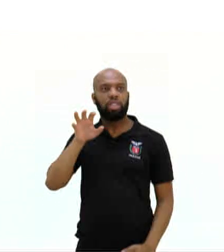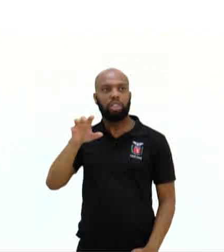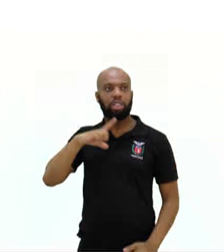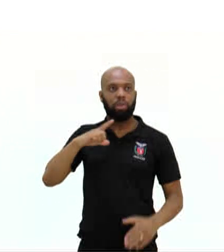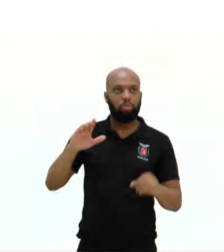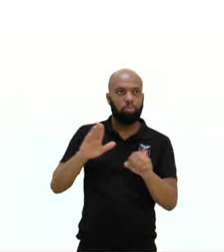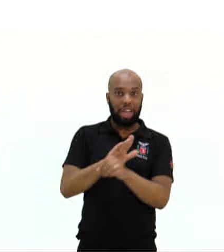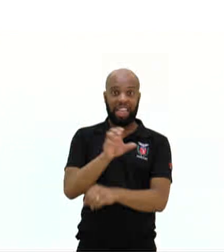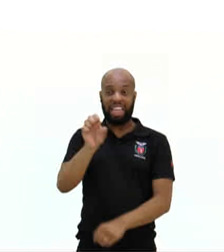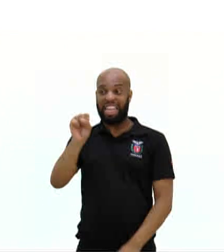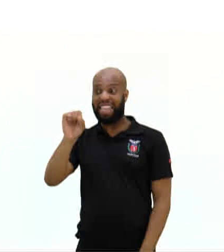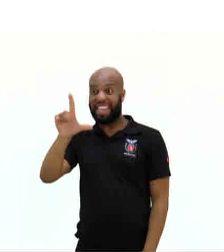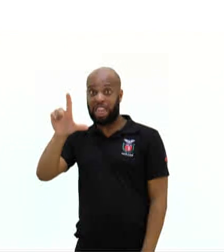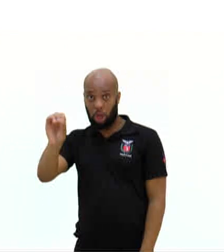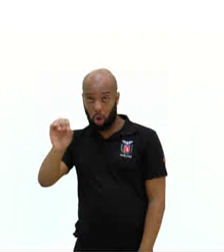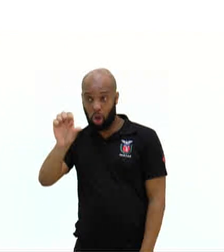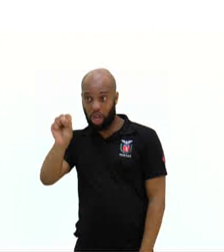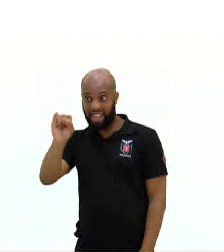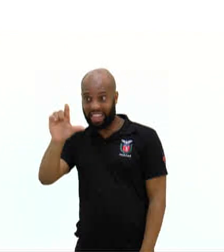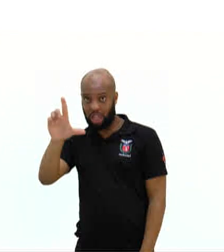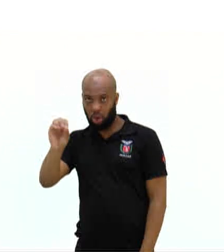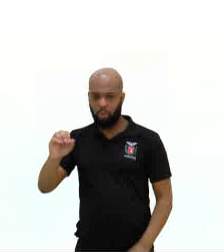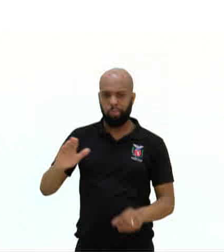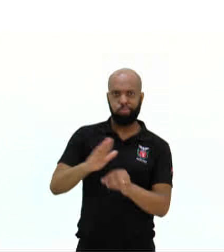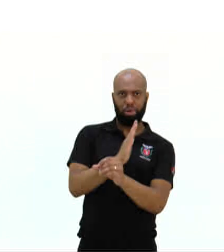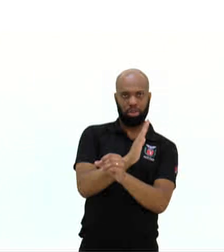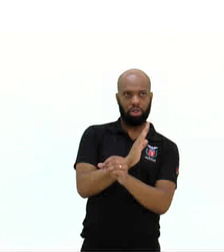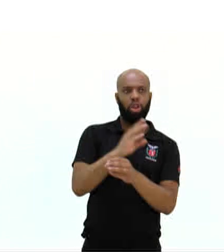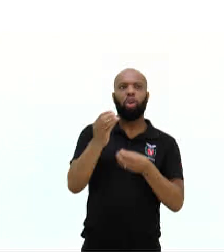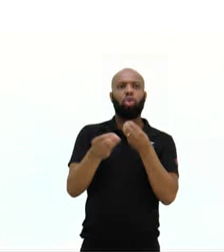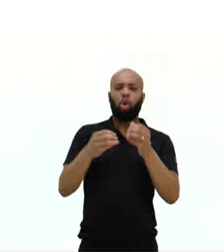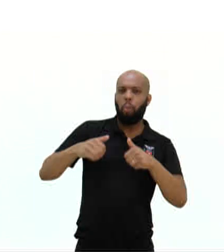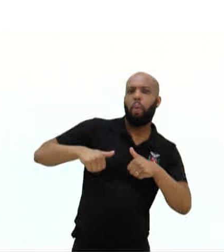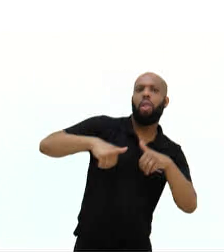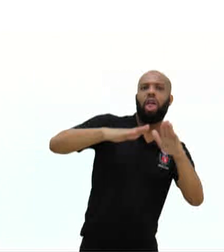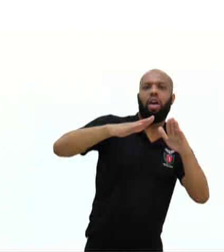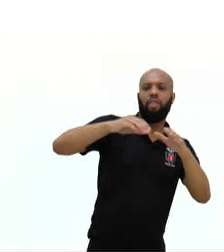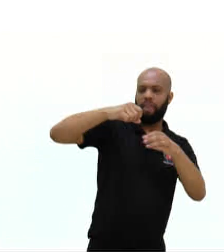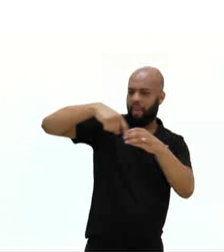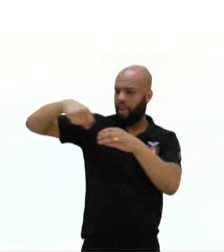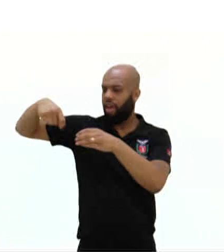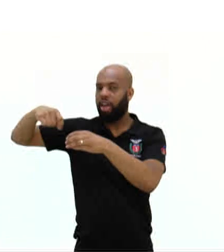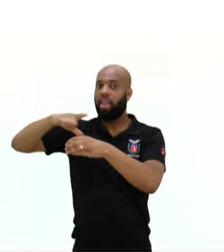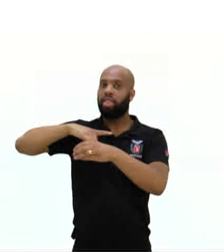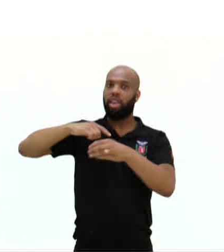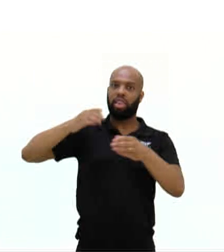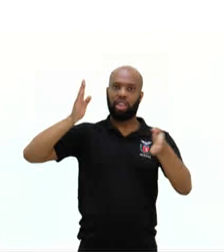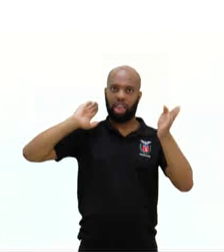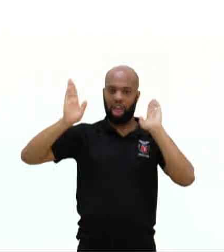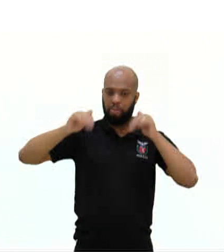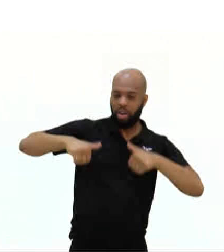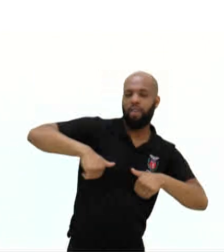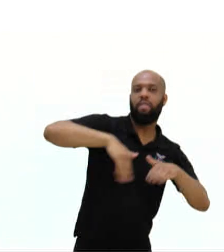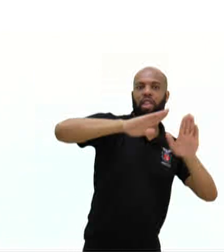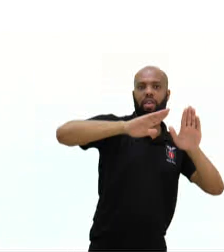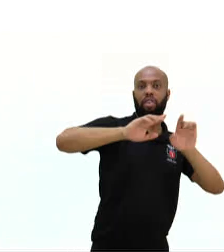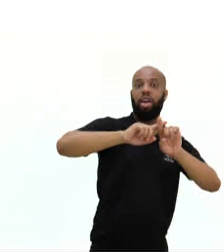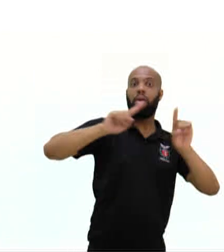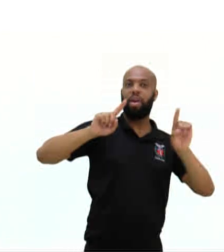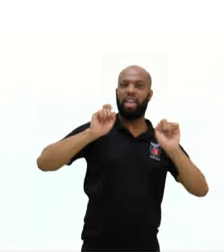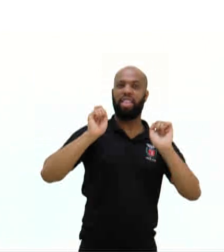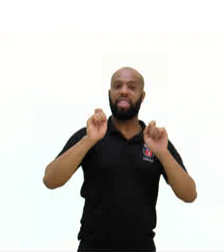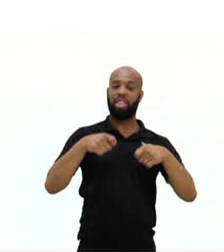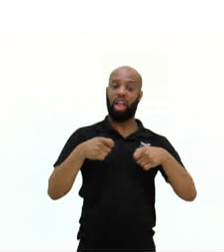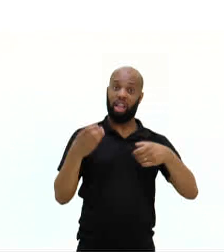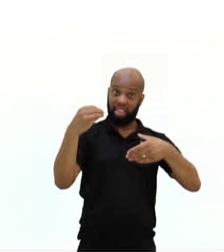cheio e o transporte dos grãos é feito em caminhões, cuja capacidade desses caminhões, o